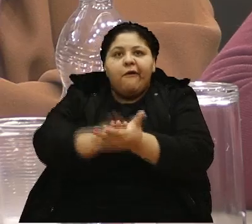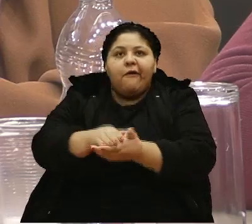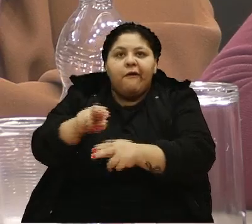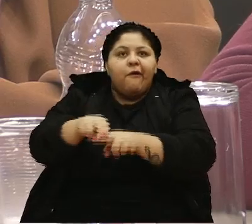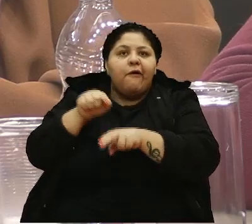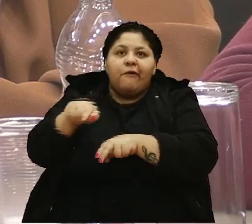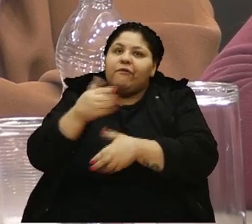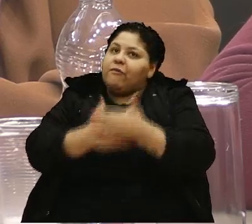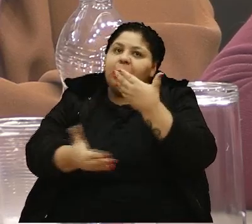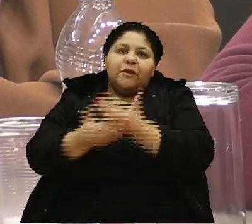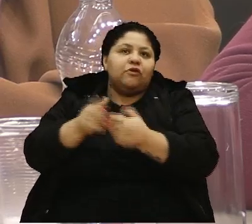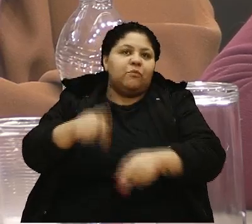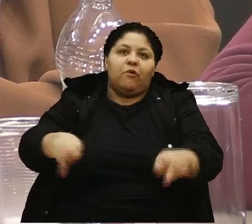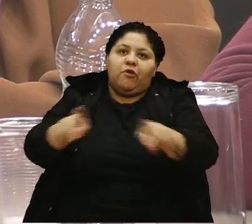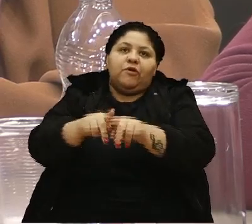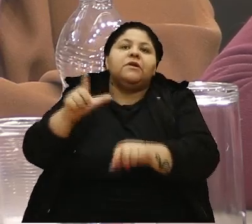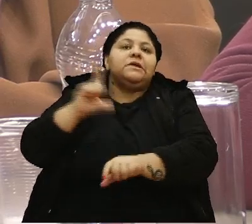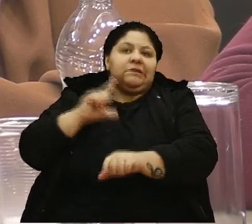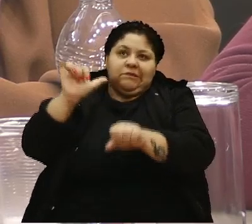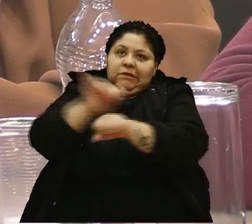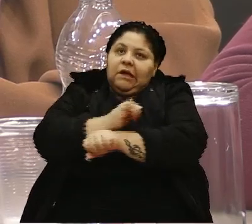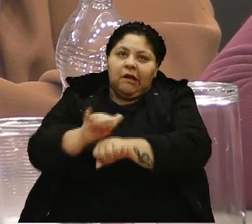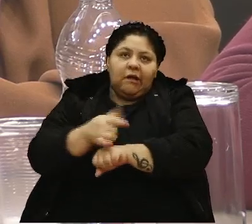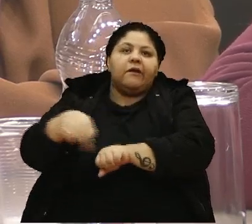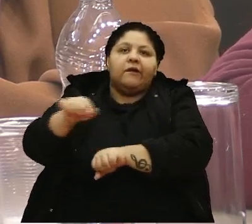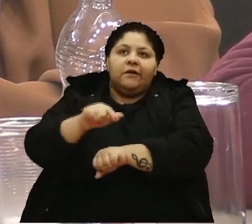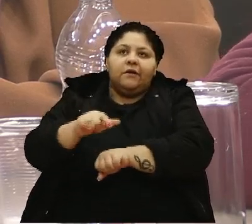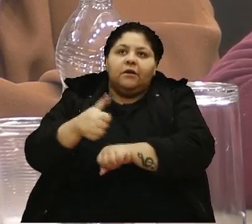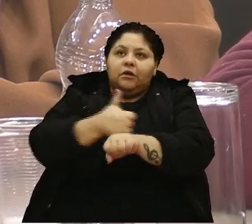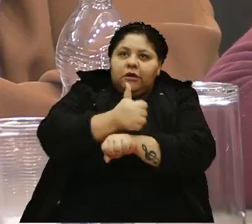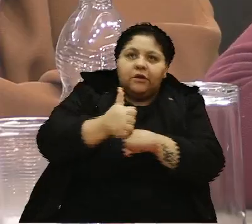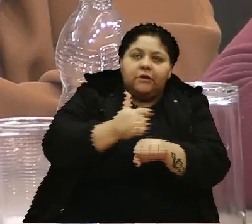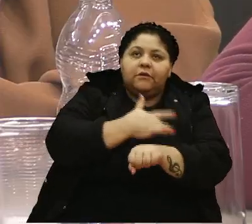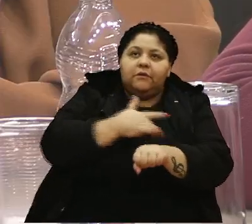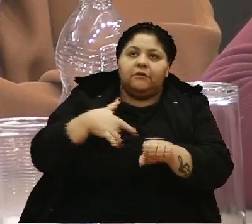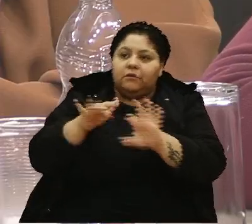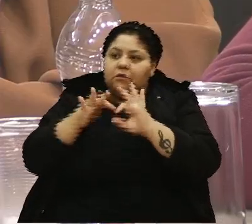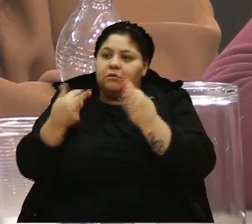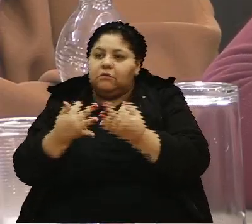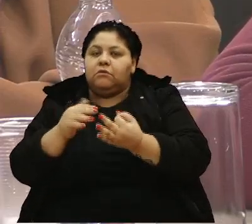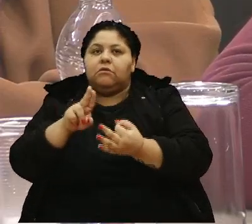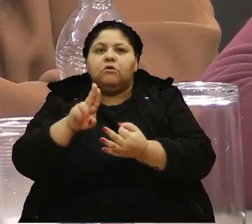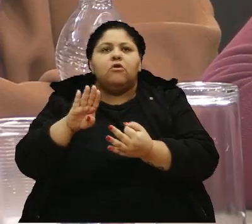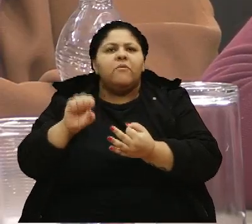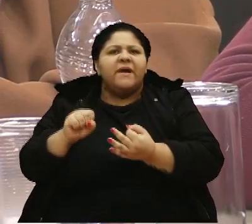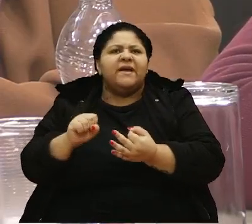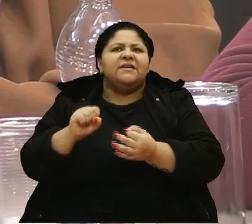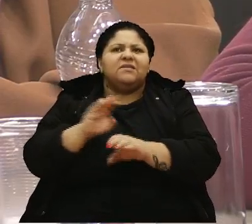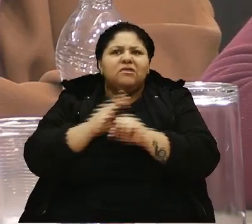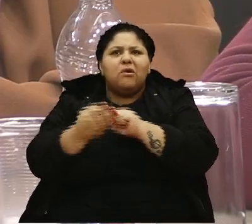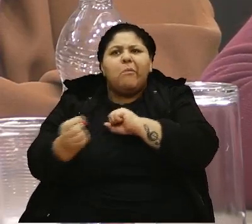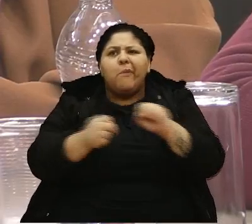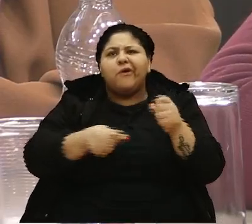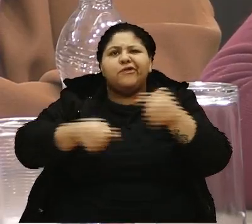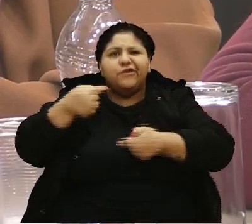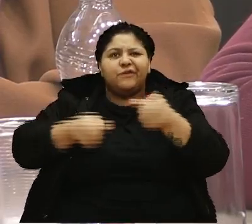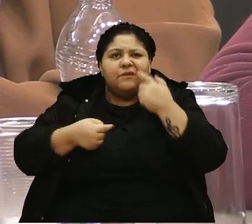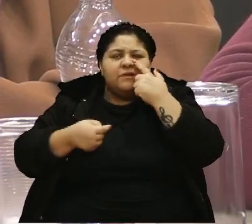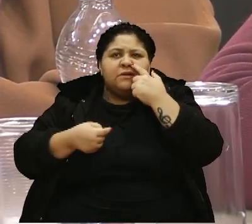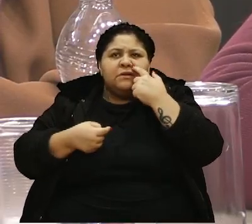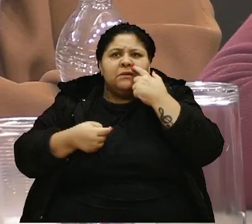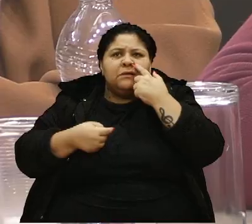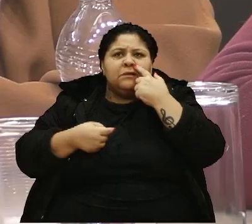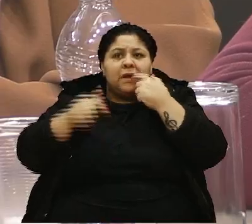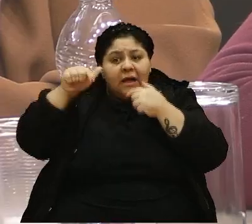não é para toda a população. E tem estratégia, os agentes de saúde da família, ou nas UBSs do bairro, tem formas. Isso pode ser discutido até vir na